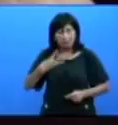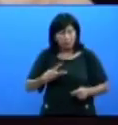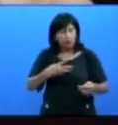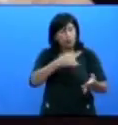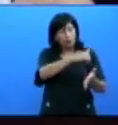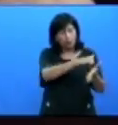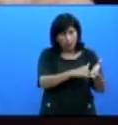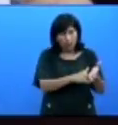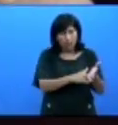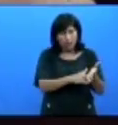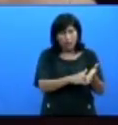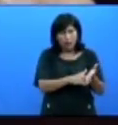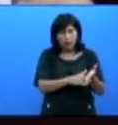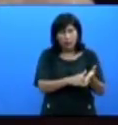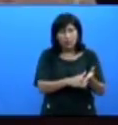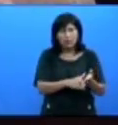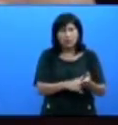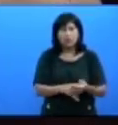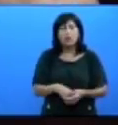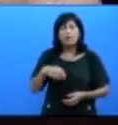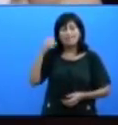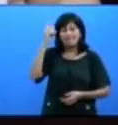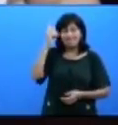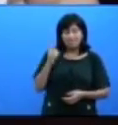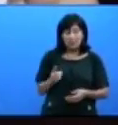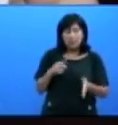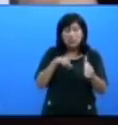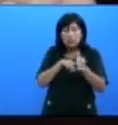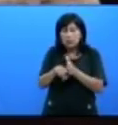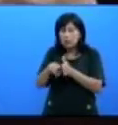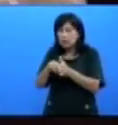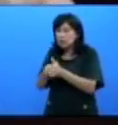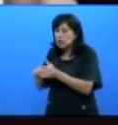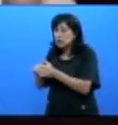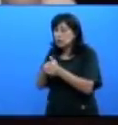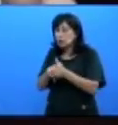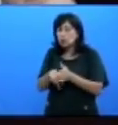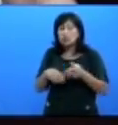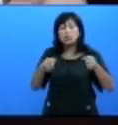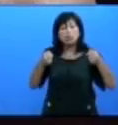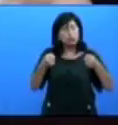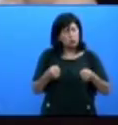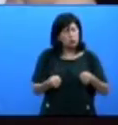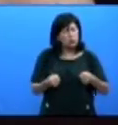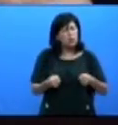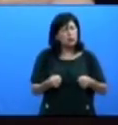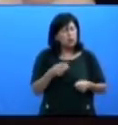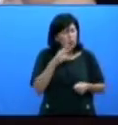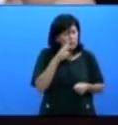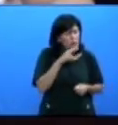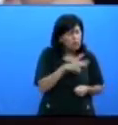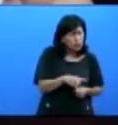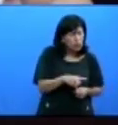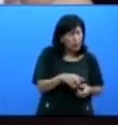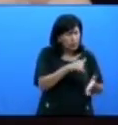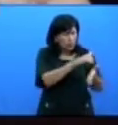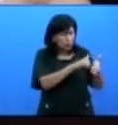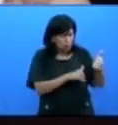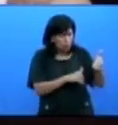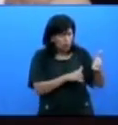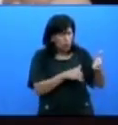também exercemos o nosso poder de fiscalizar. E quando, de repente, a gente vê o